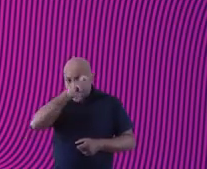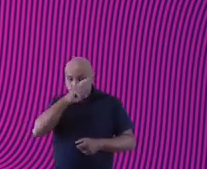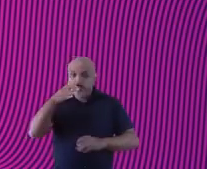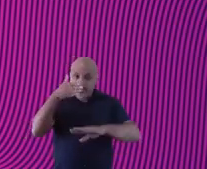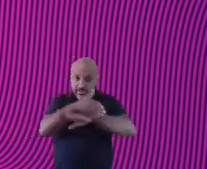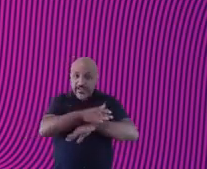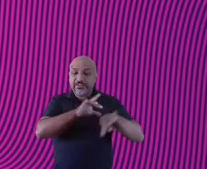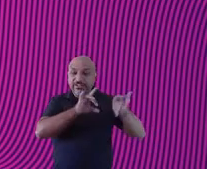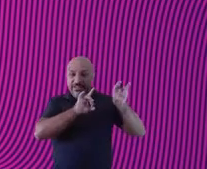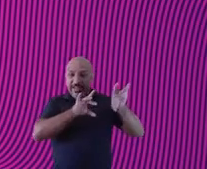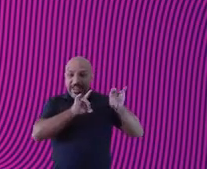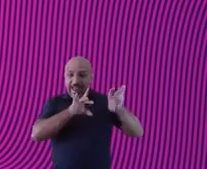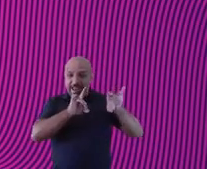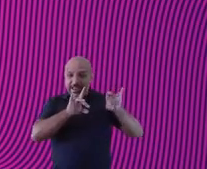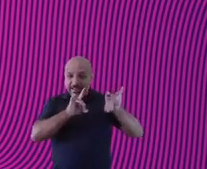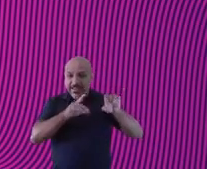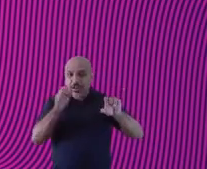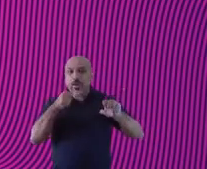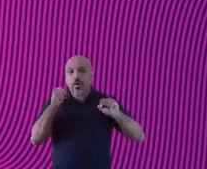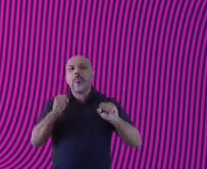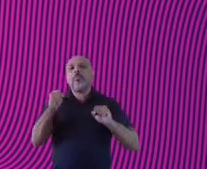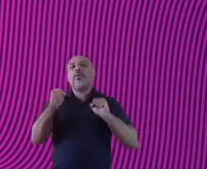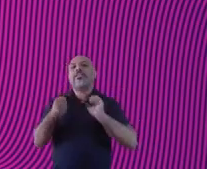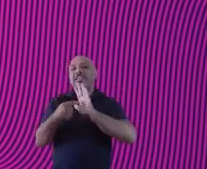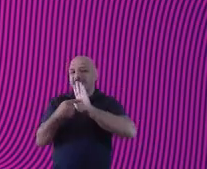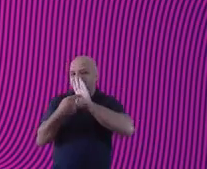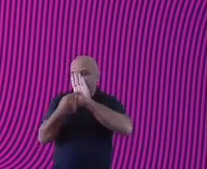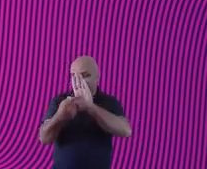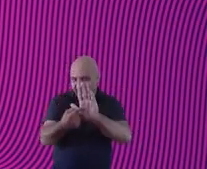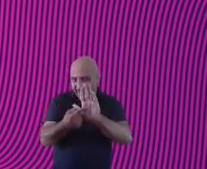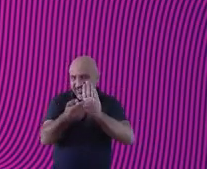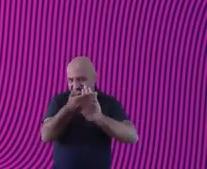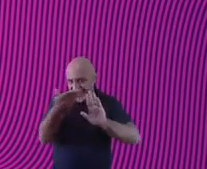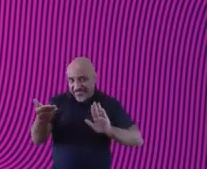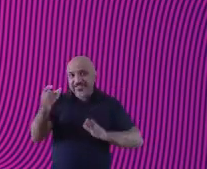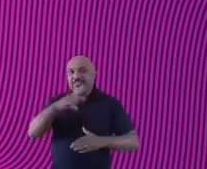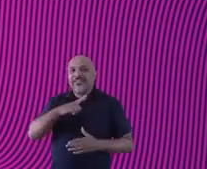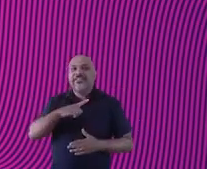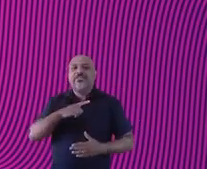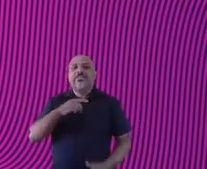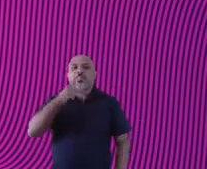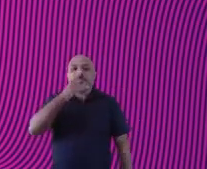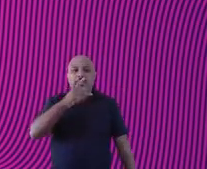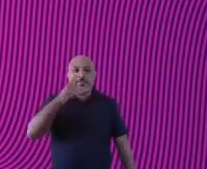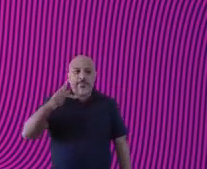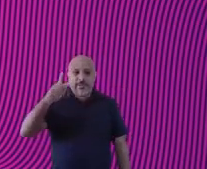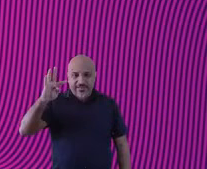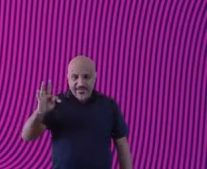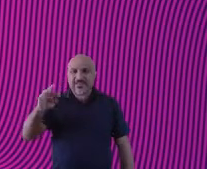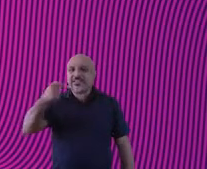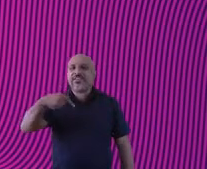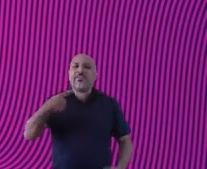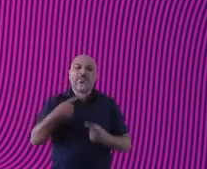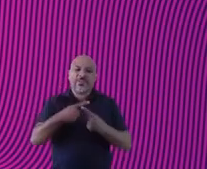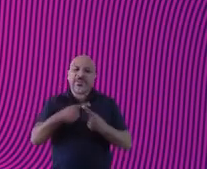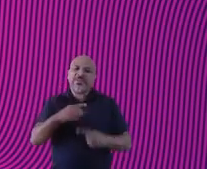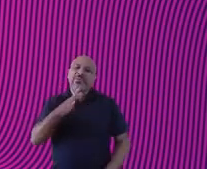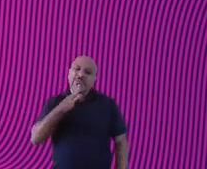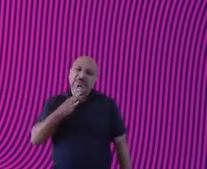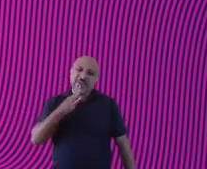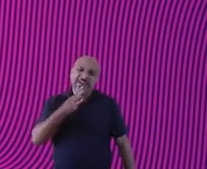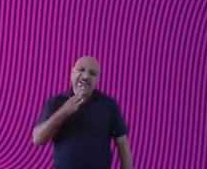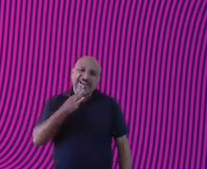até poderia apresentar o caso, se vocês tiverem o PPT, porque eu conheço o caso, o Antônio nós